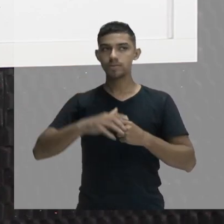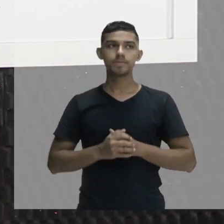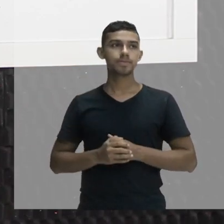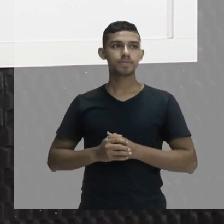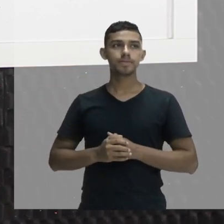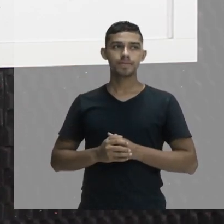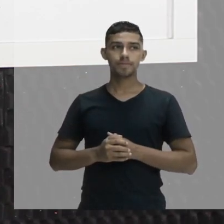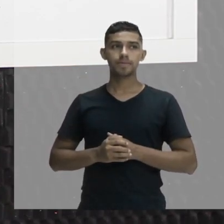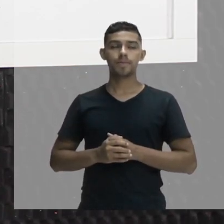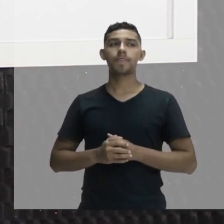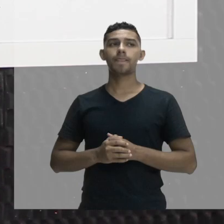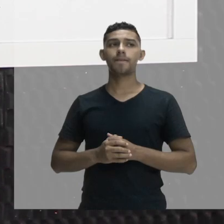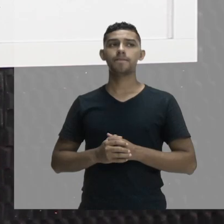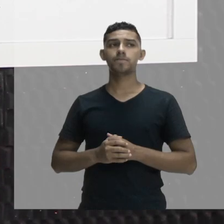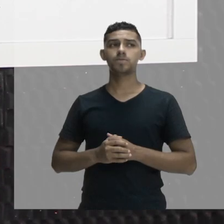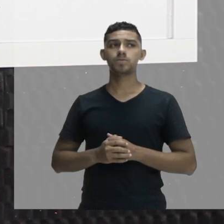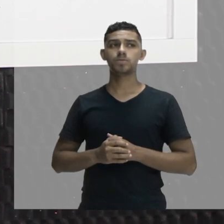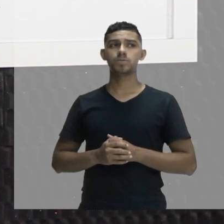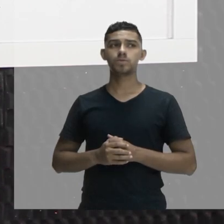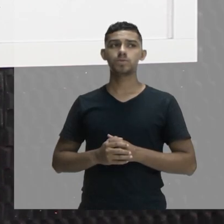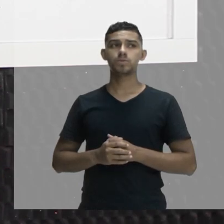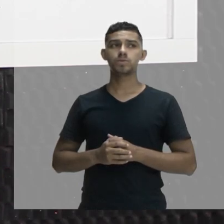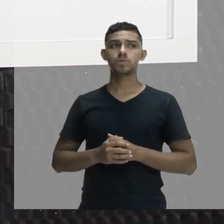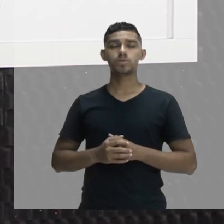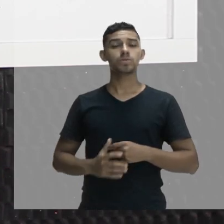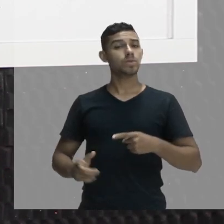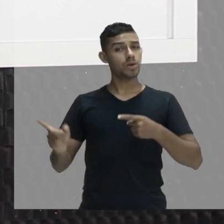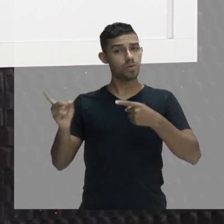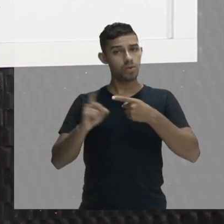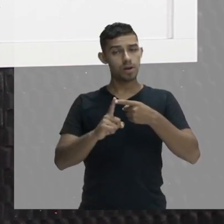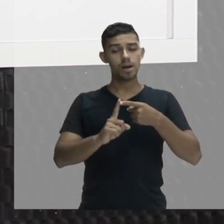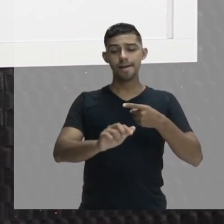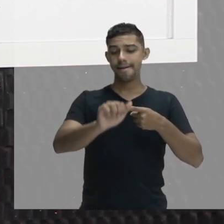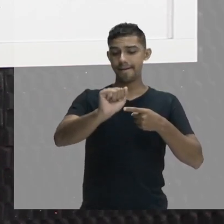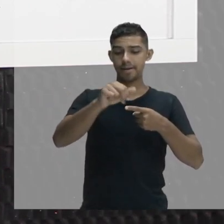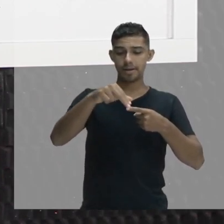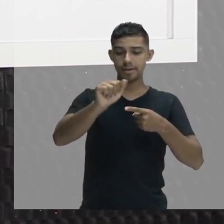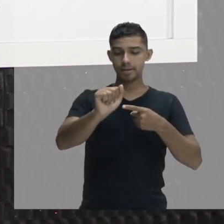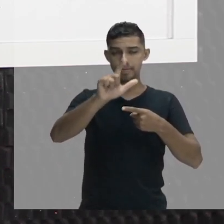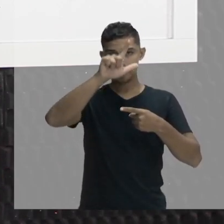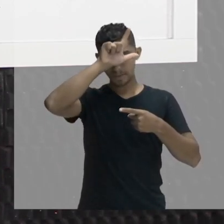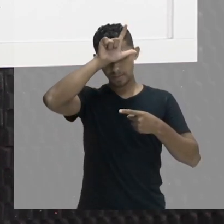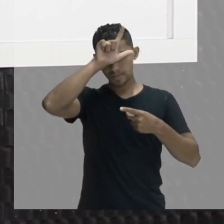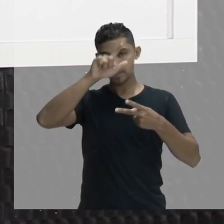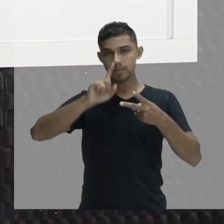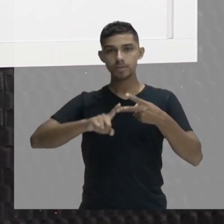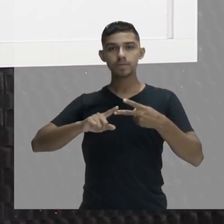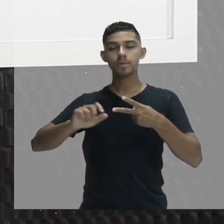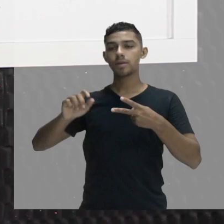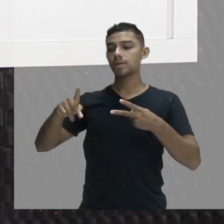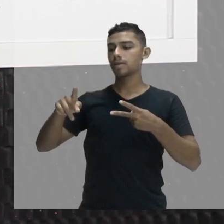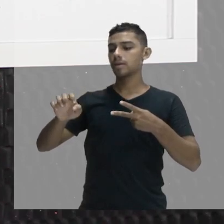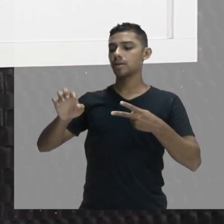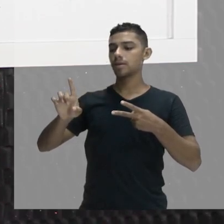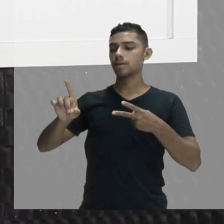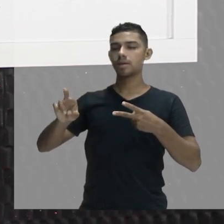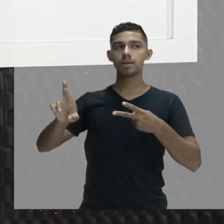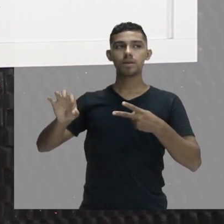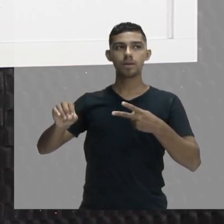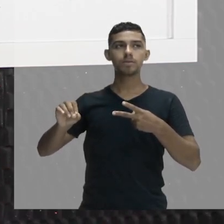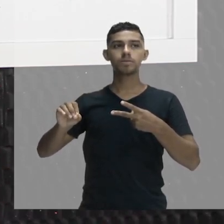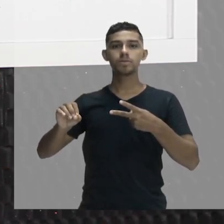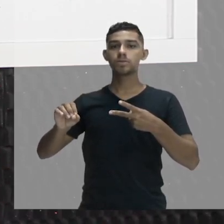Então, o primeiro aluno aqui vai ser Ana como líder e Pedro vice-líder. Vou fazer o seguinte, eu vou